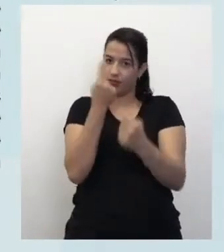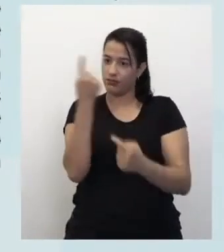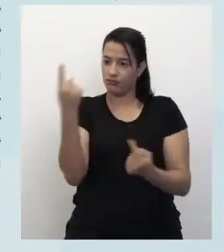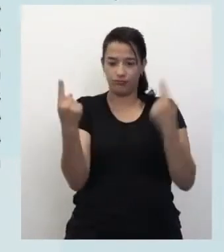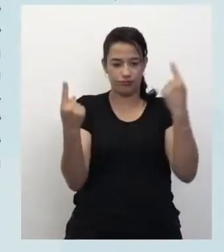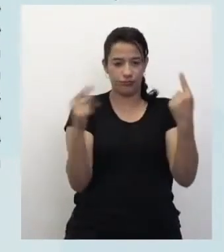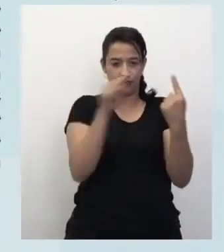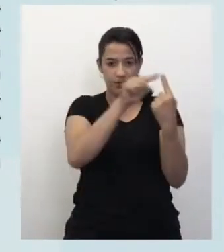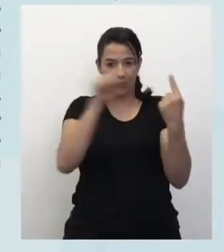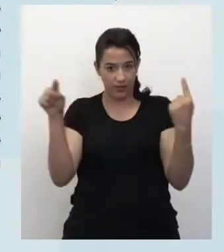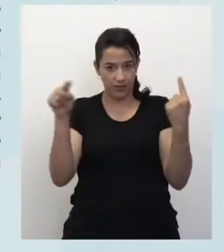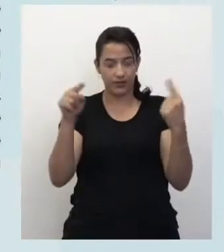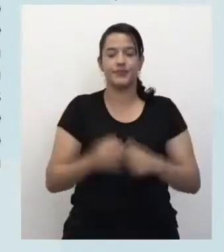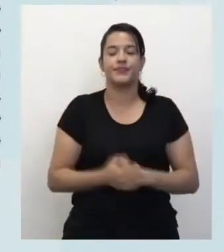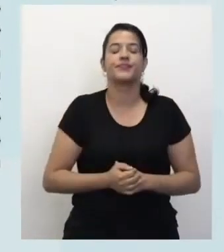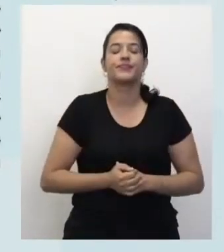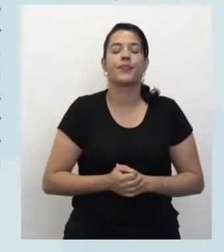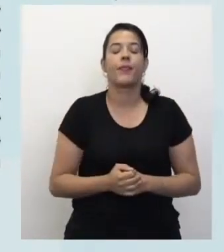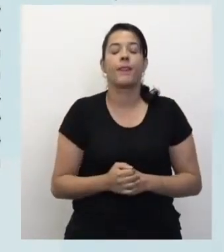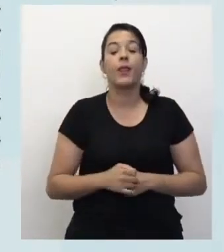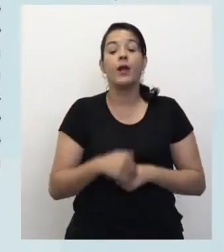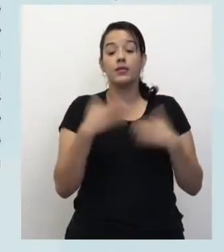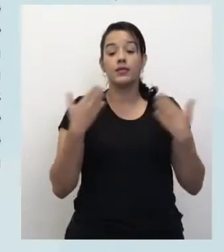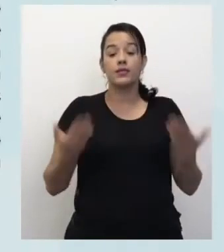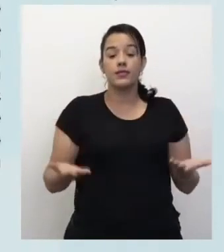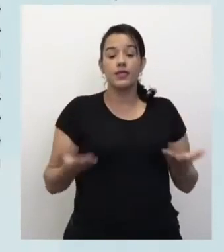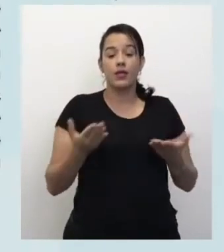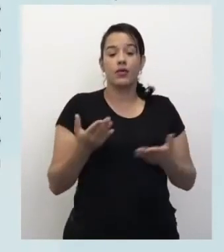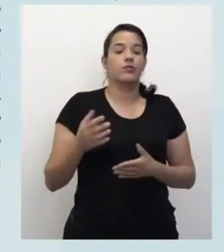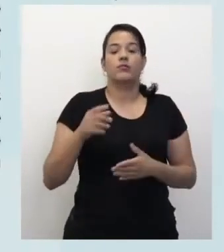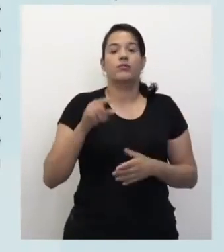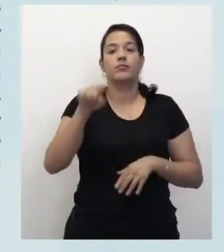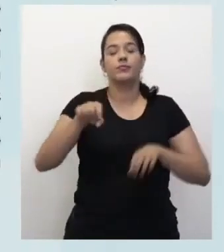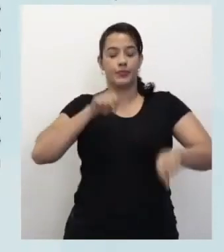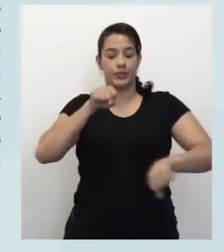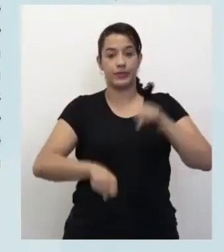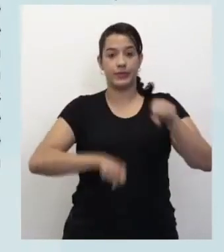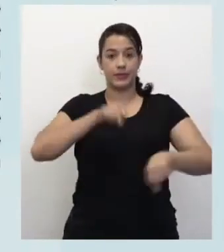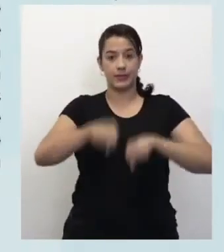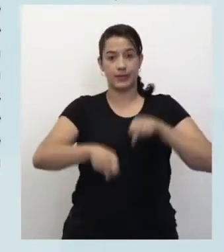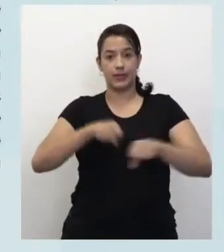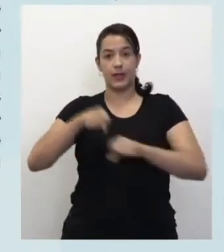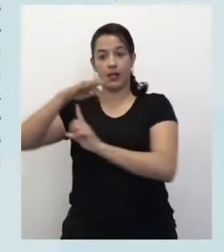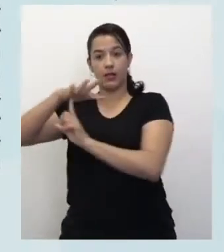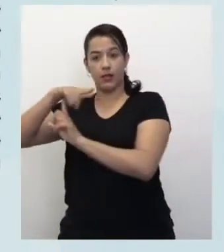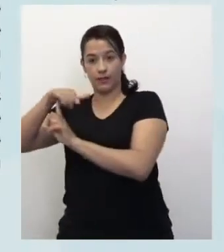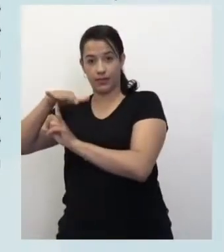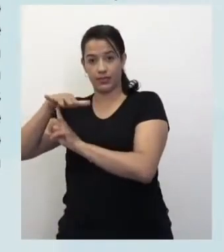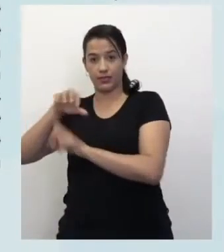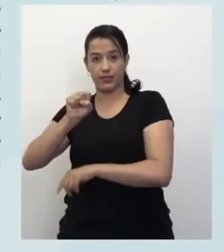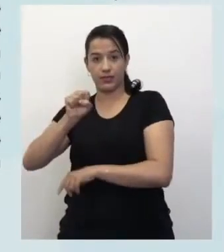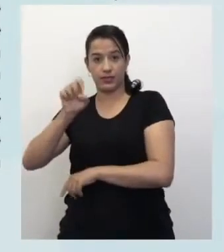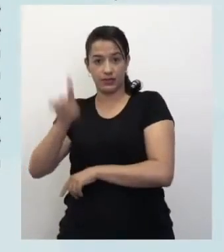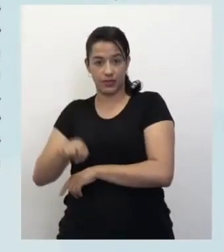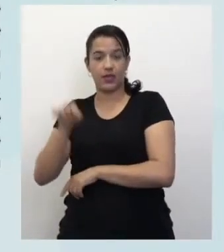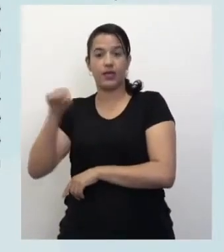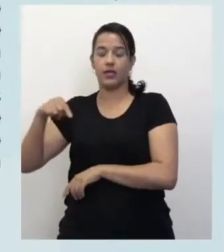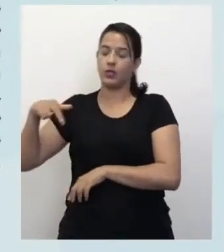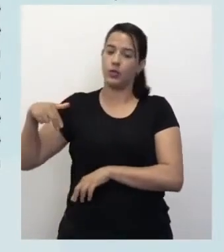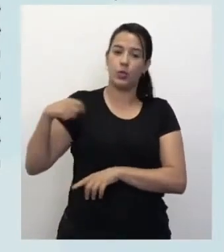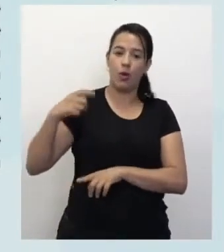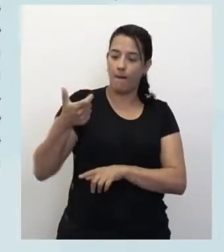verdade, ok? Vamos fazer as considerações aí em relação ao problema. Um ciclista, a partir da Praça da Sé, ele aciona